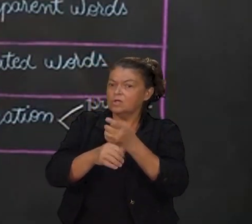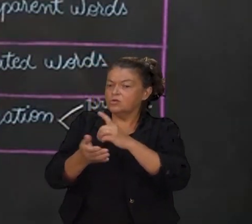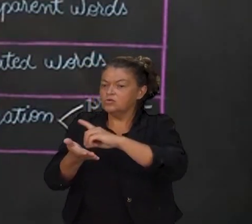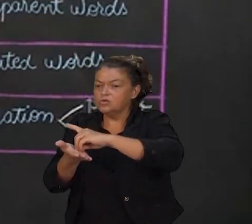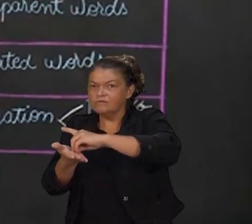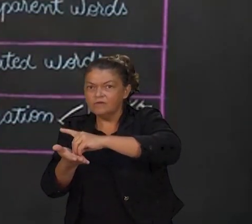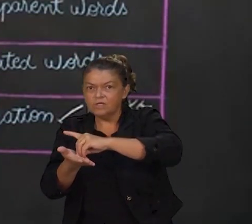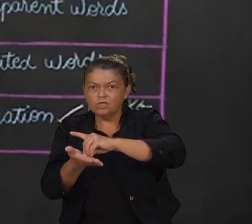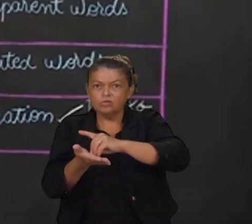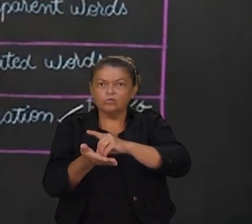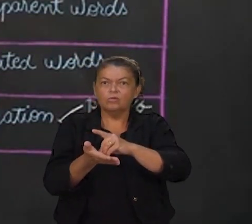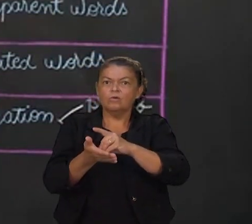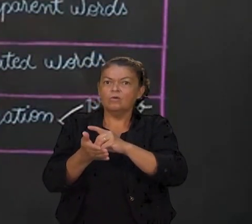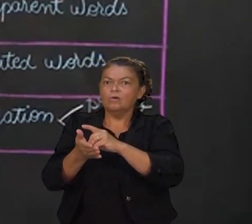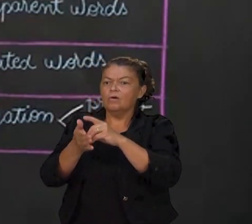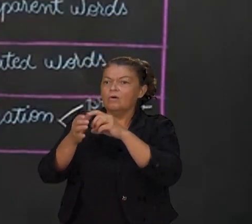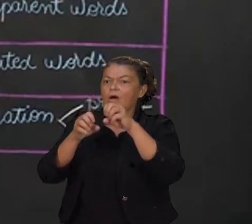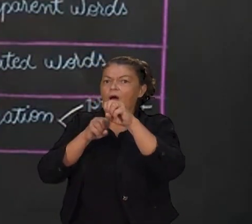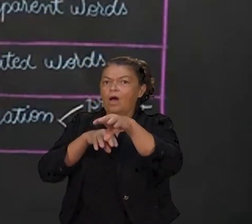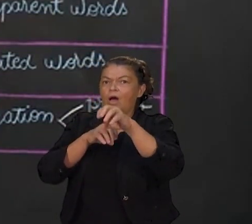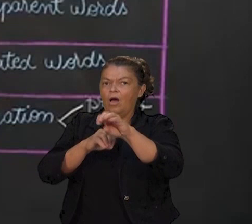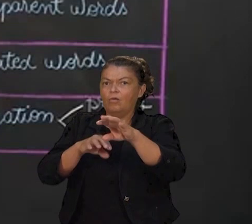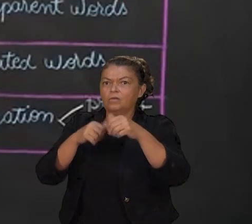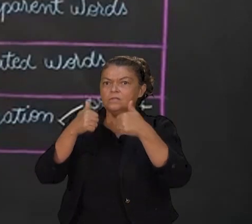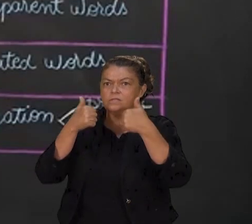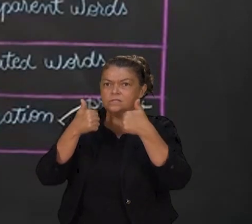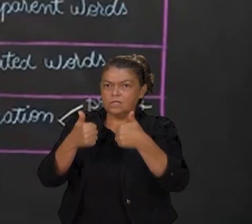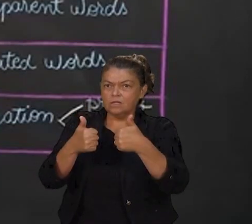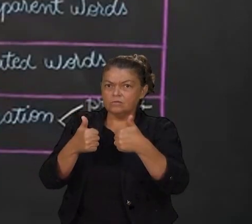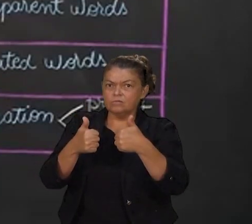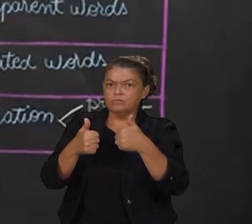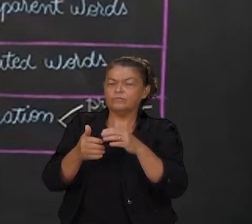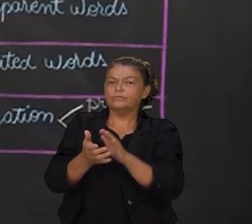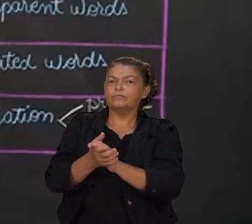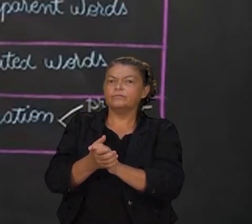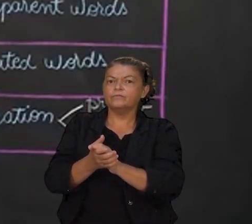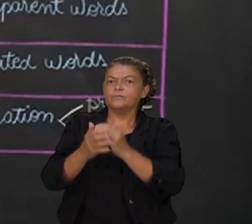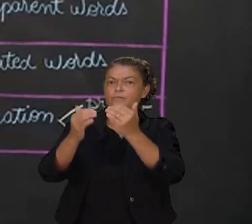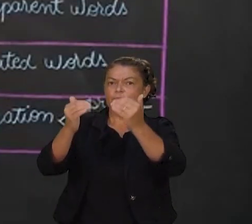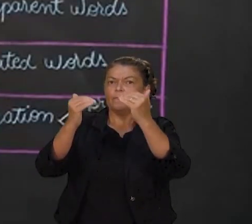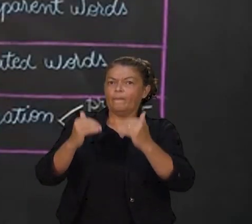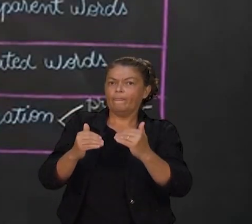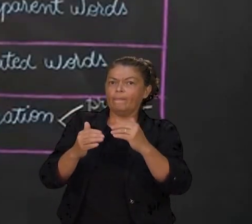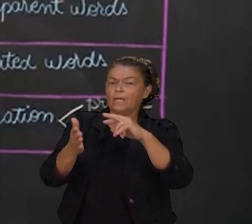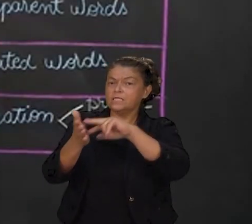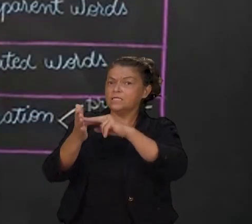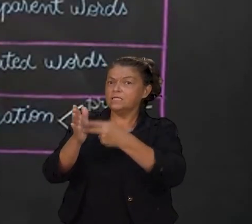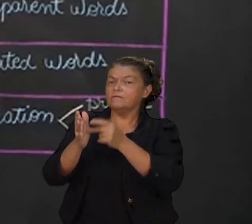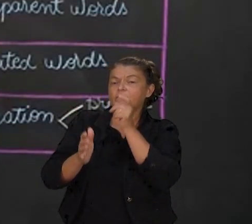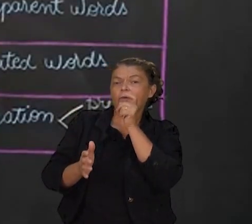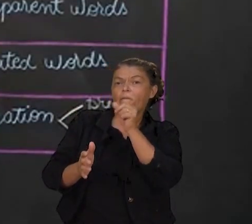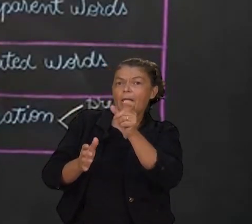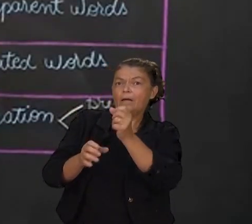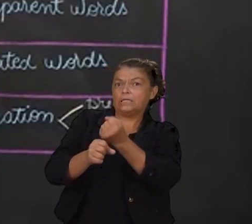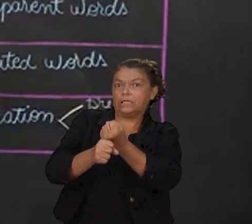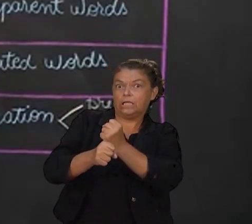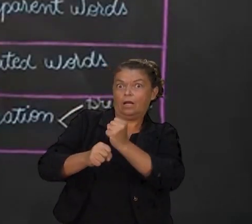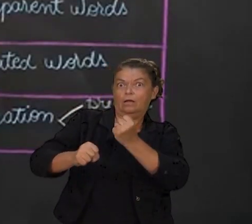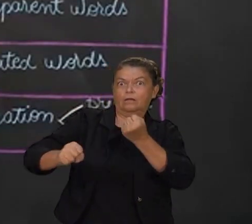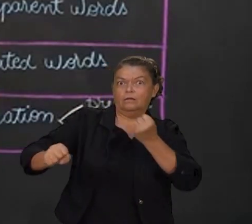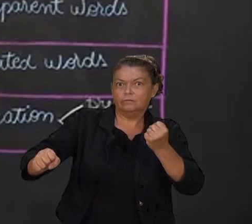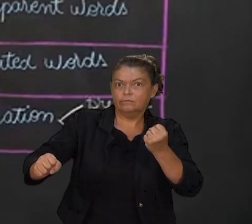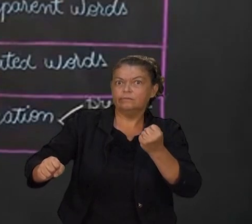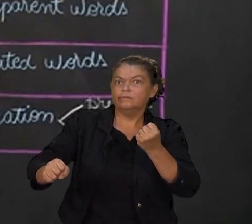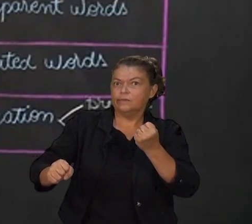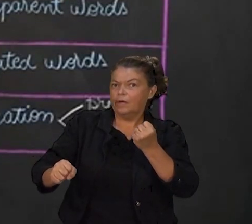aí, large é grande, largest é o maior. Já tenho